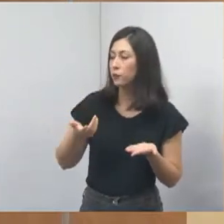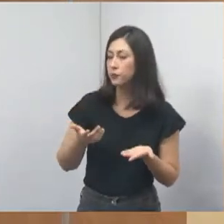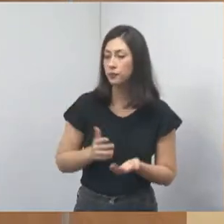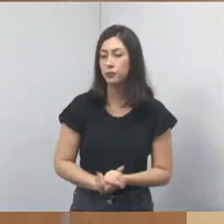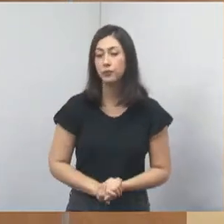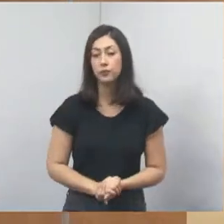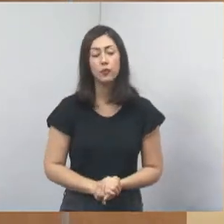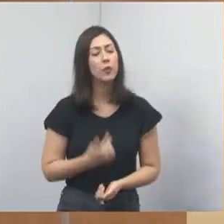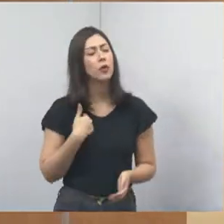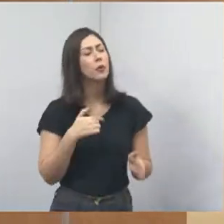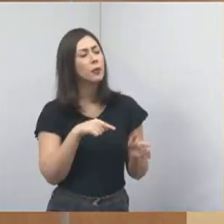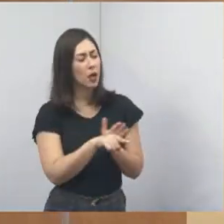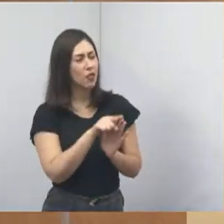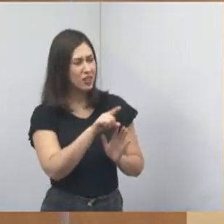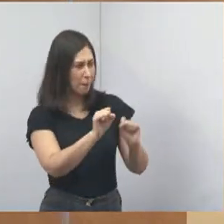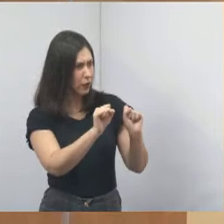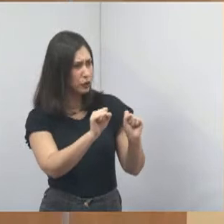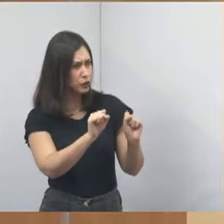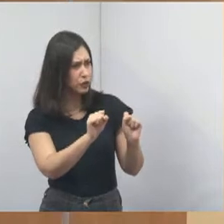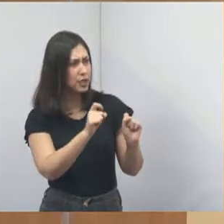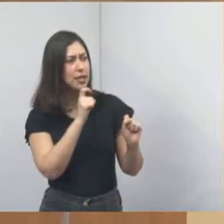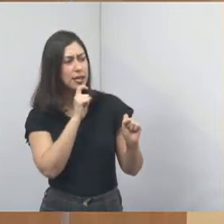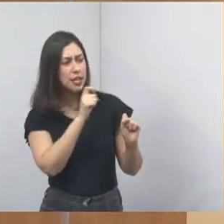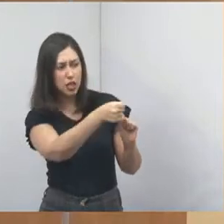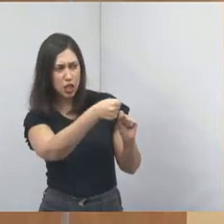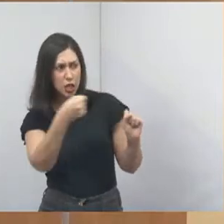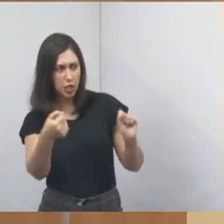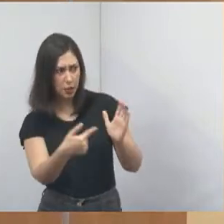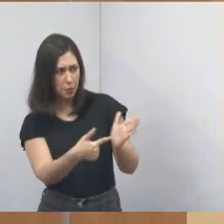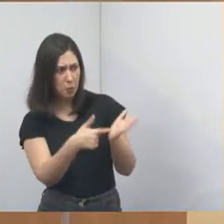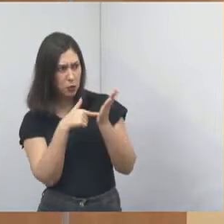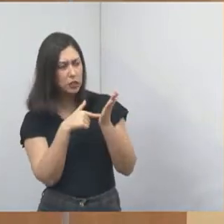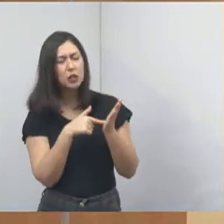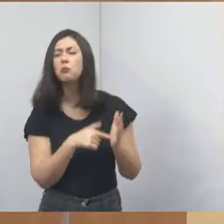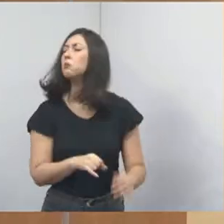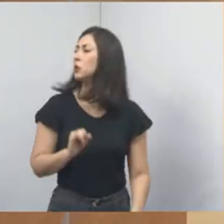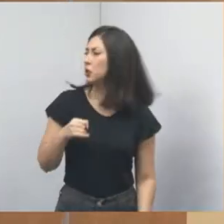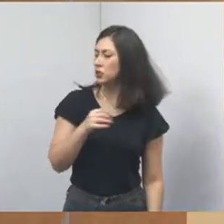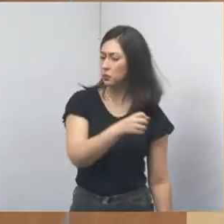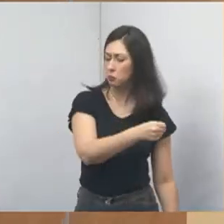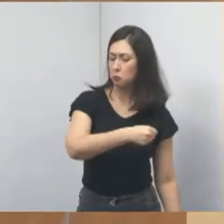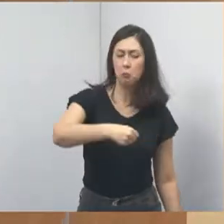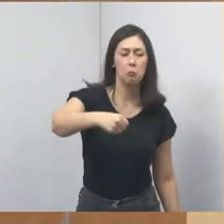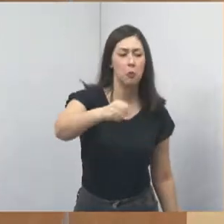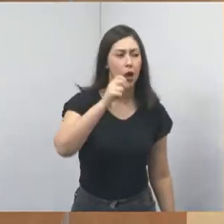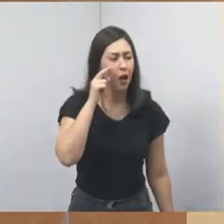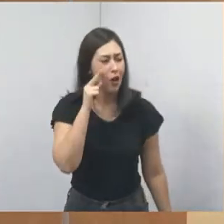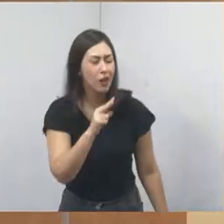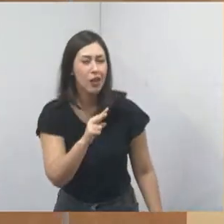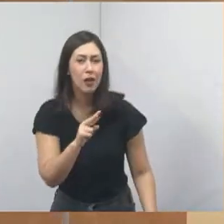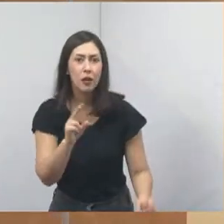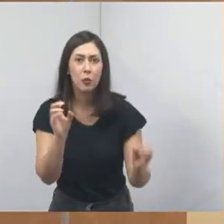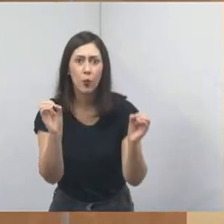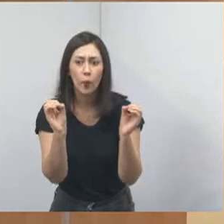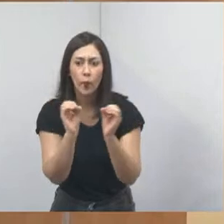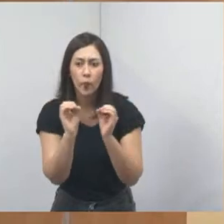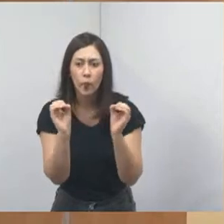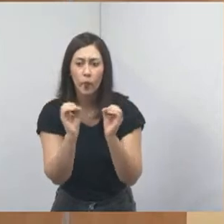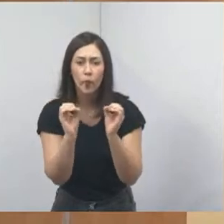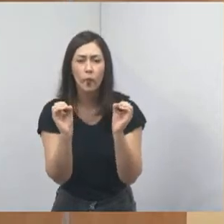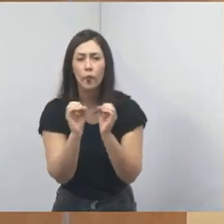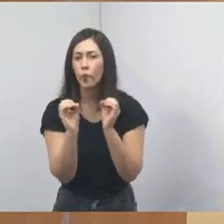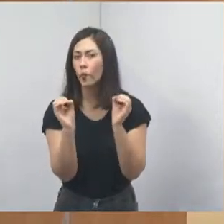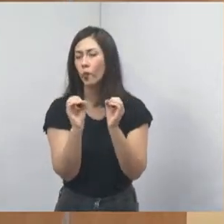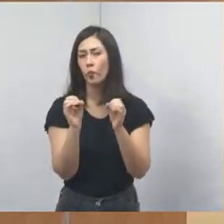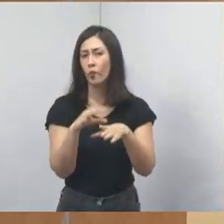para ela: a senhora pode abrir a sua geladeira para mim? Ela abriu a geladeira, não tinha absolutamente nada de mistura.